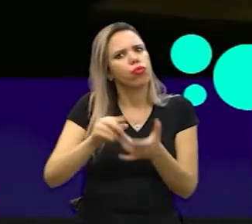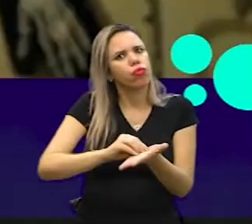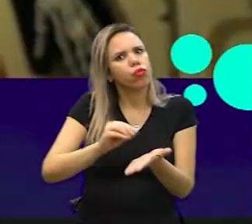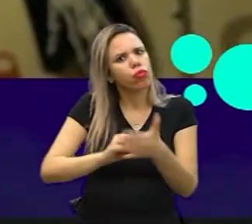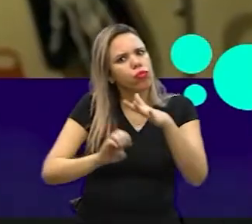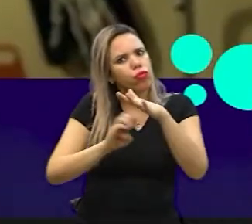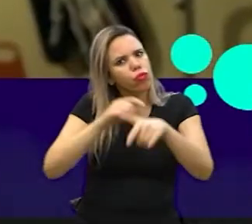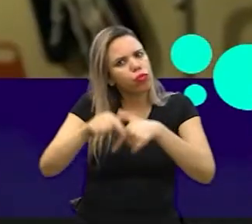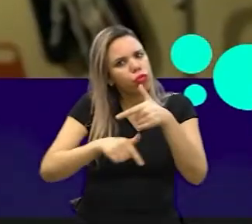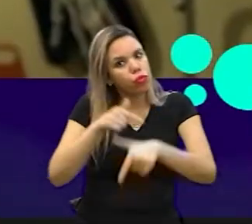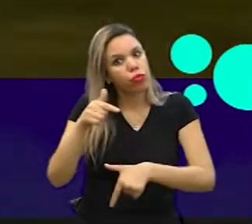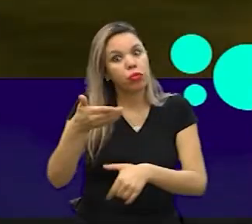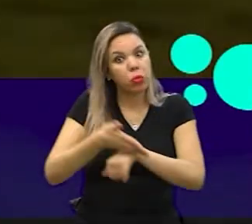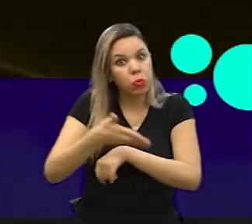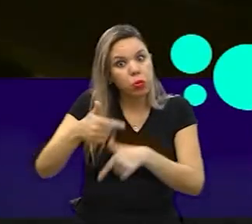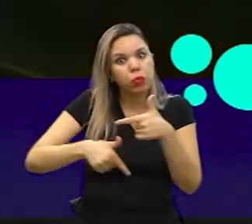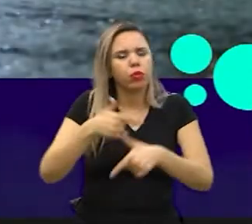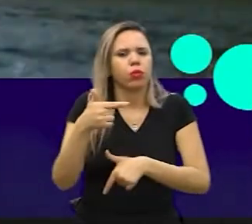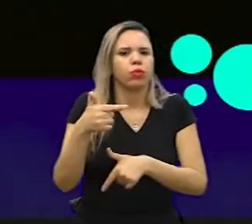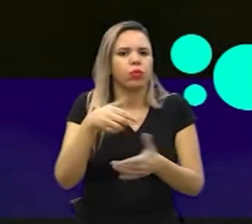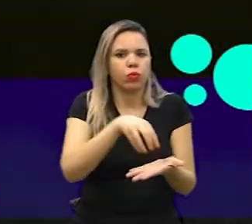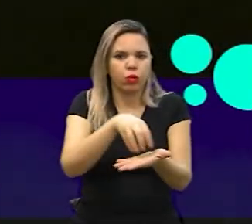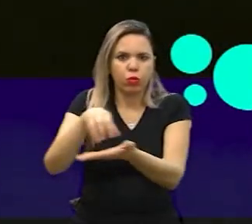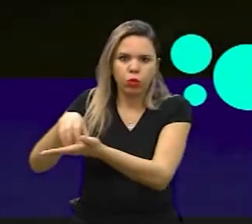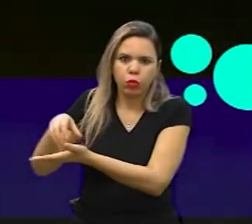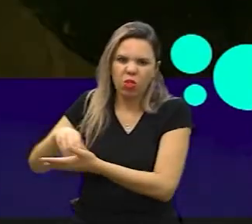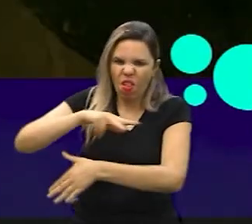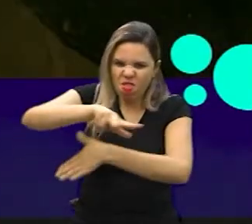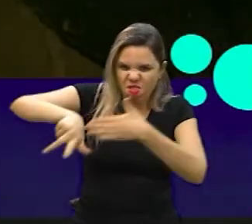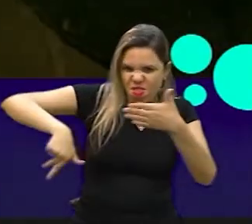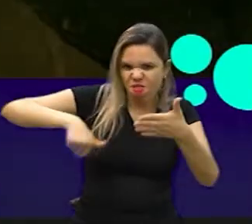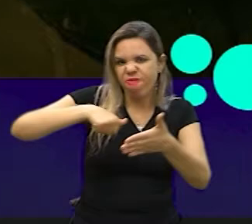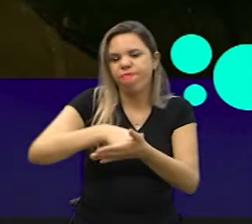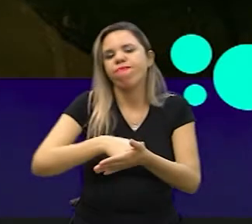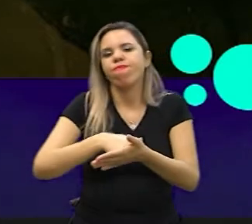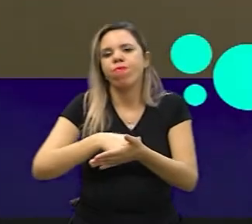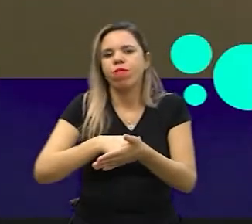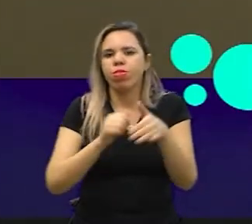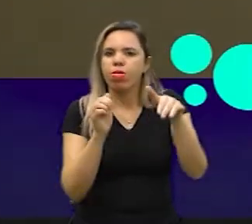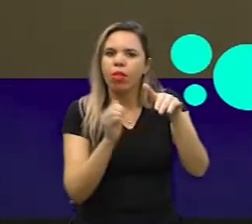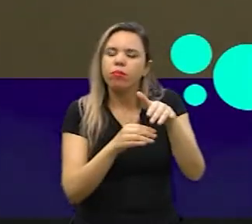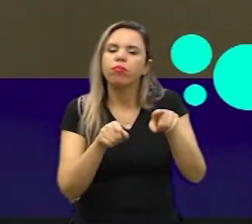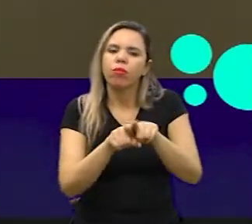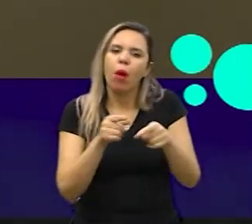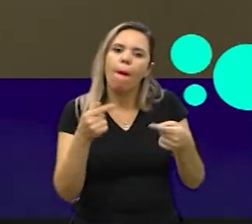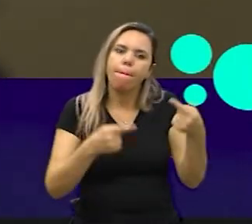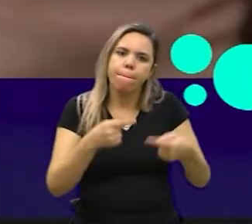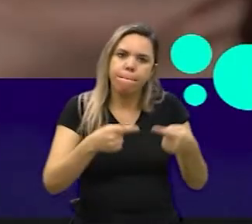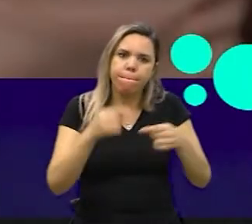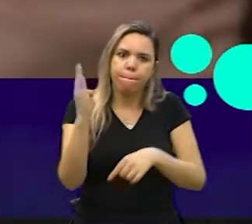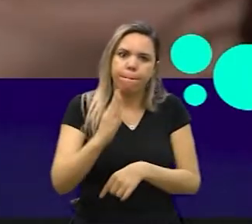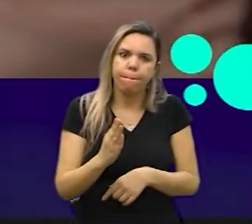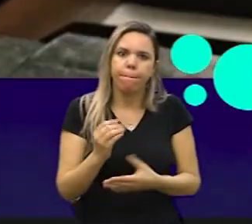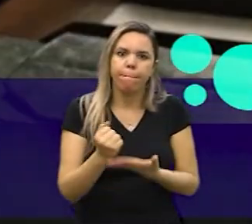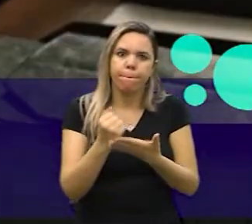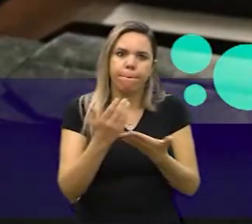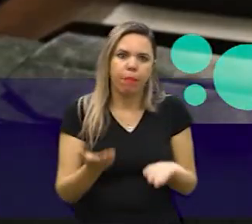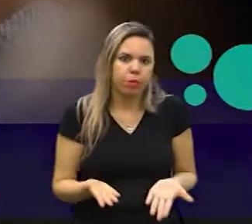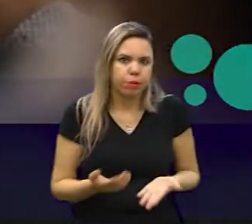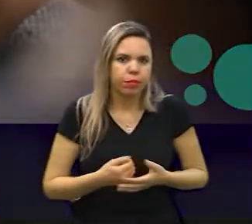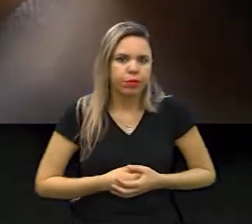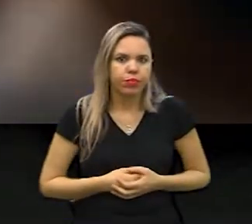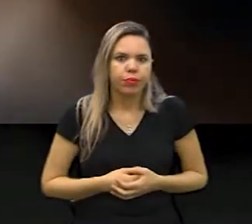grande desfalque na empresa onde trabalha. Ele acaba se envolvendo em uma rede de corrupção que abastece o sistema